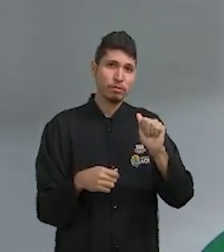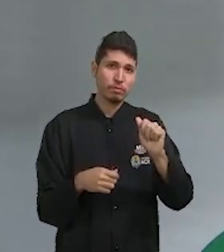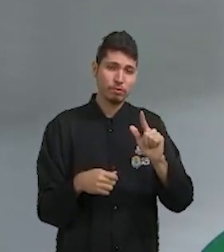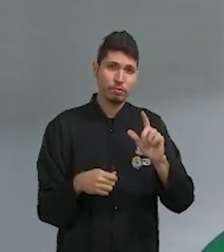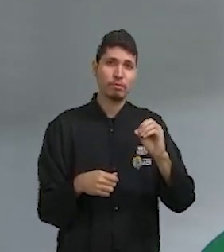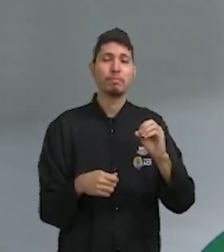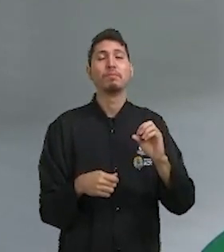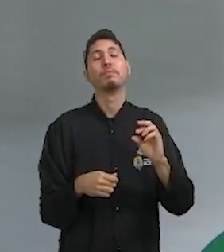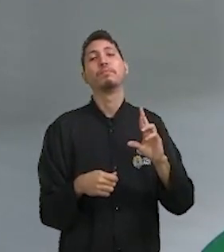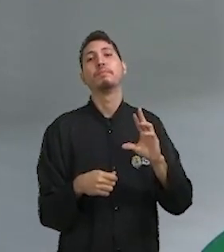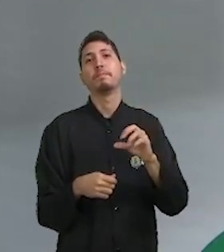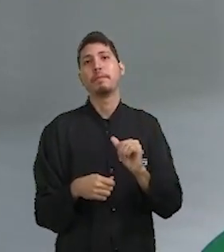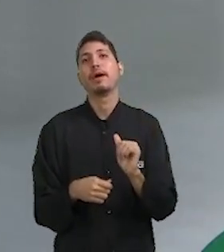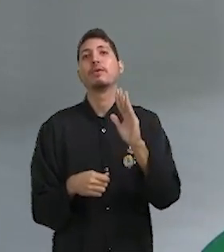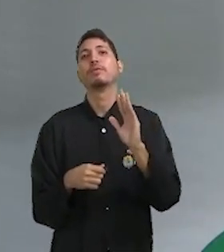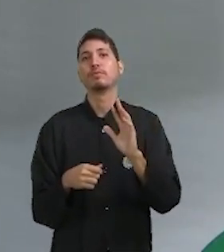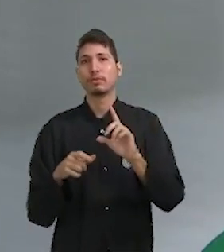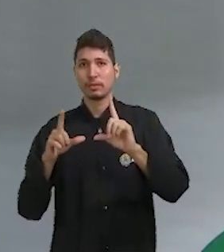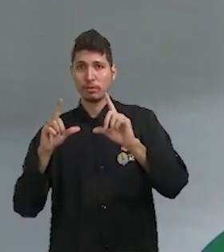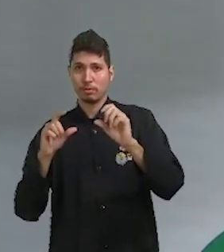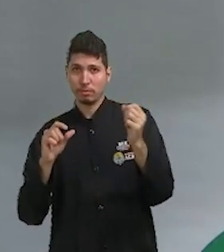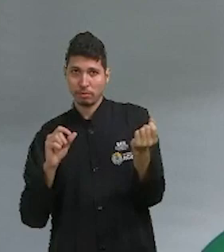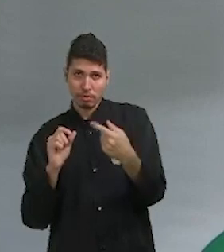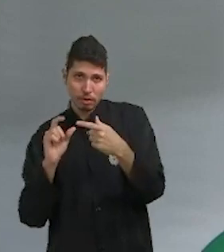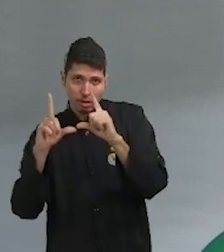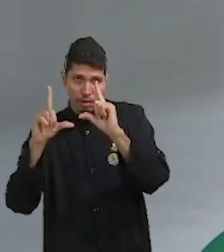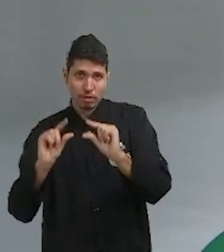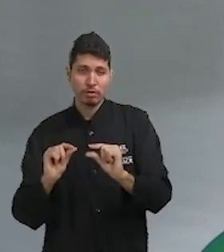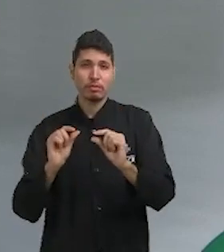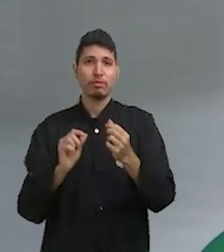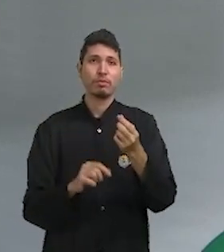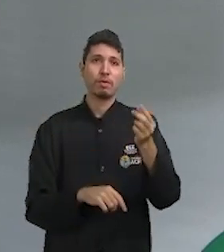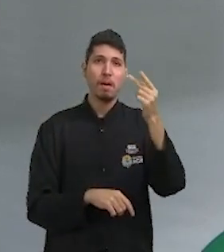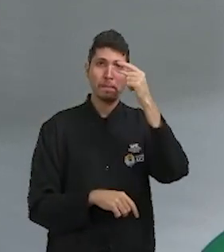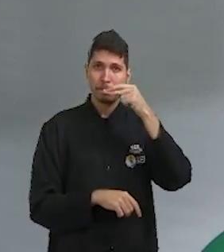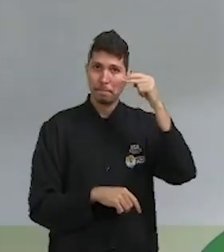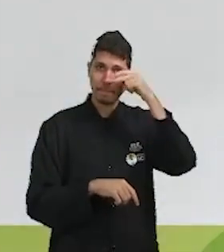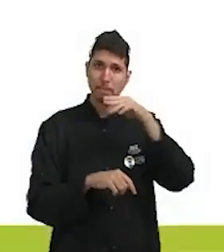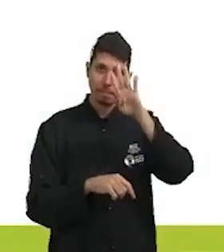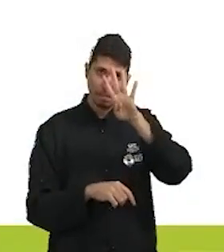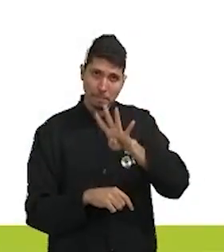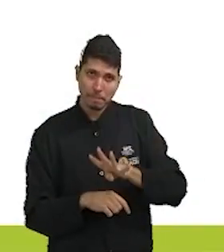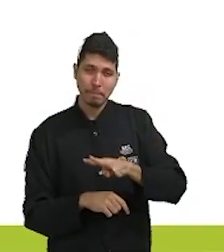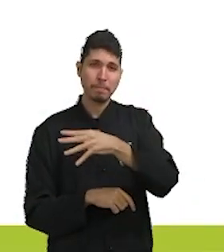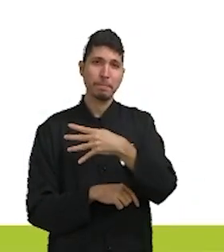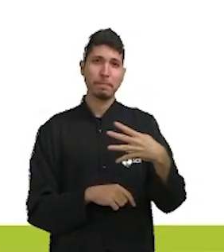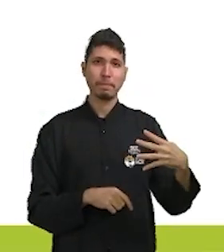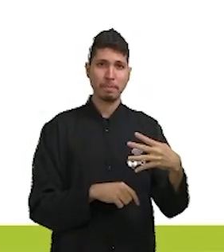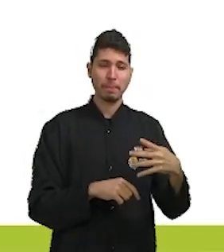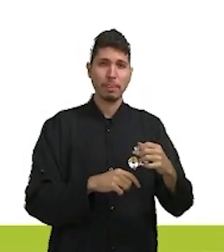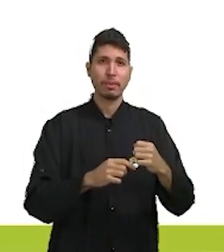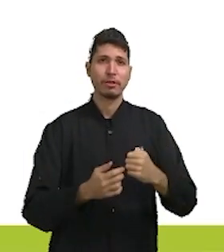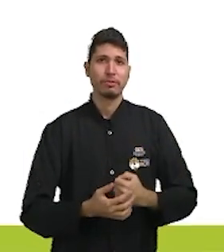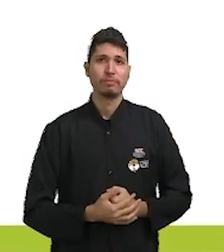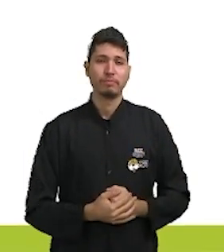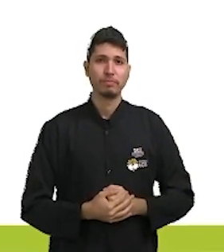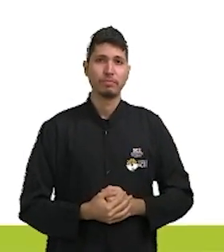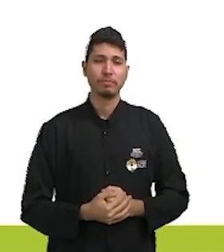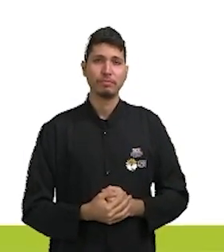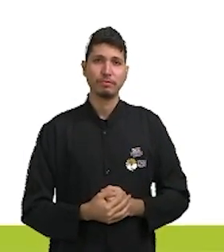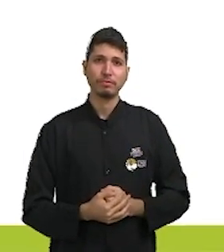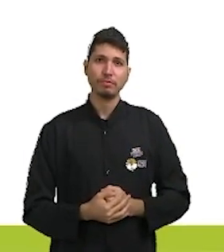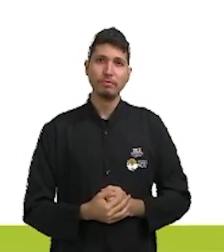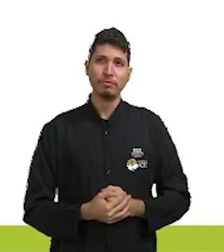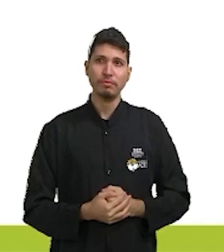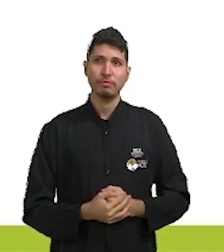redução. Observando aqui a tabela, O que vai ter, a reação que vai